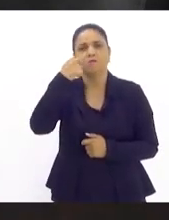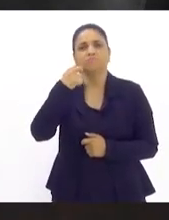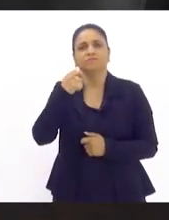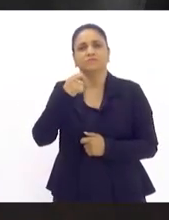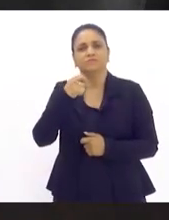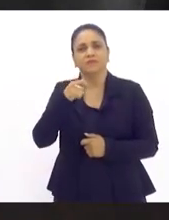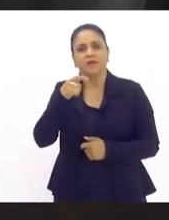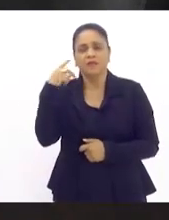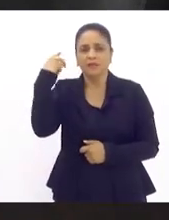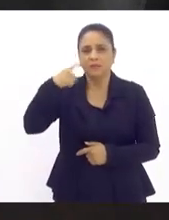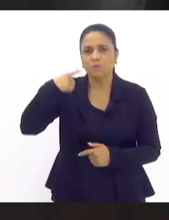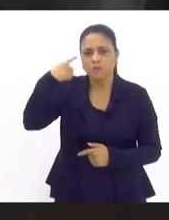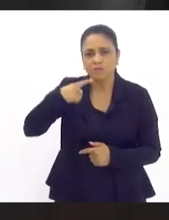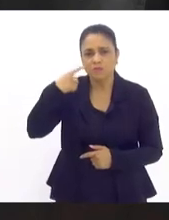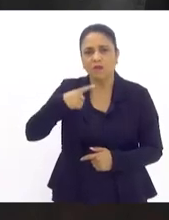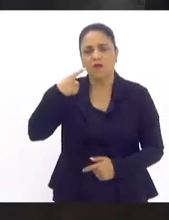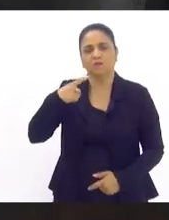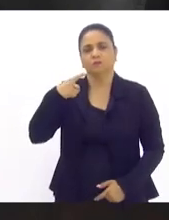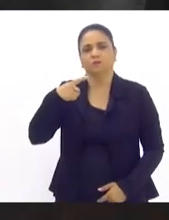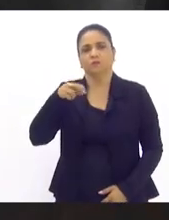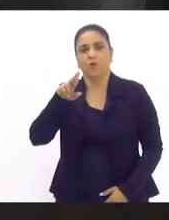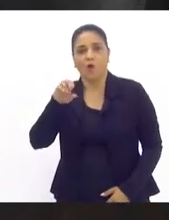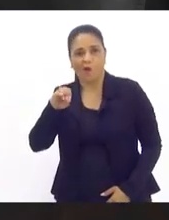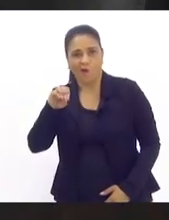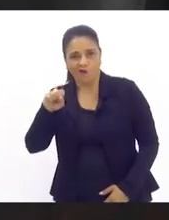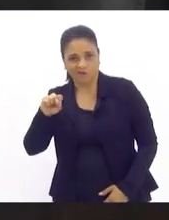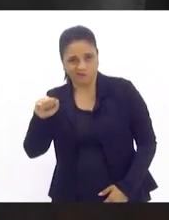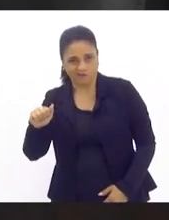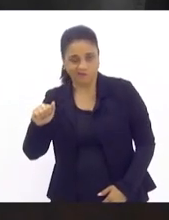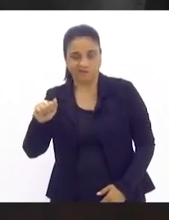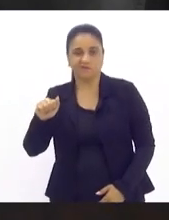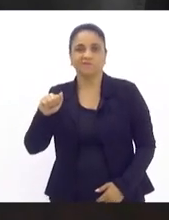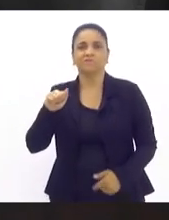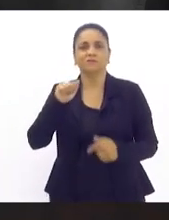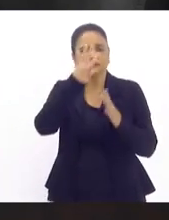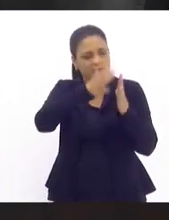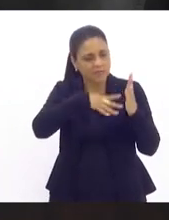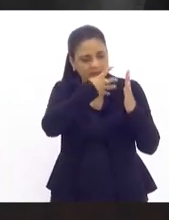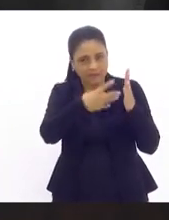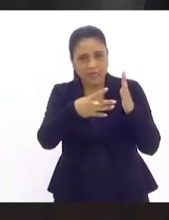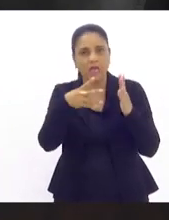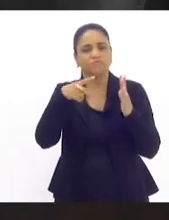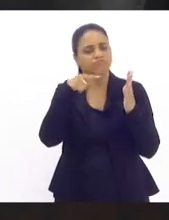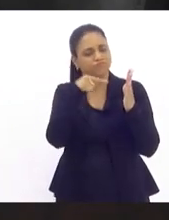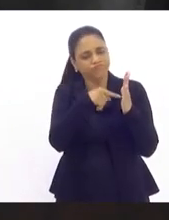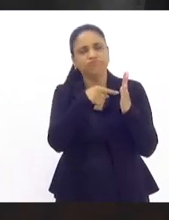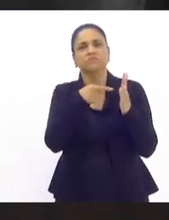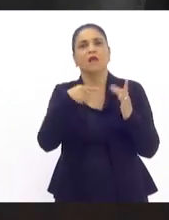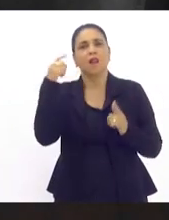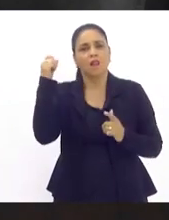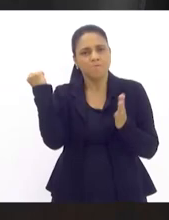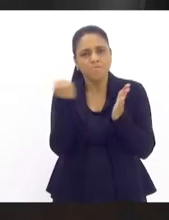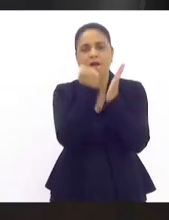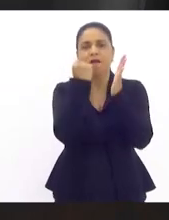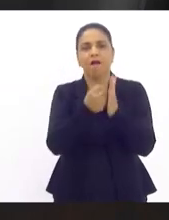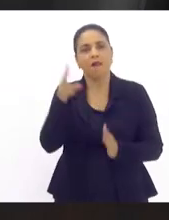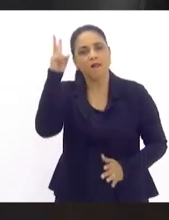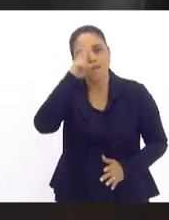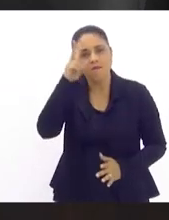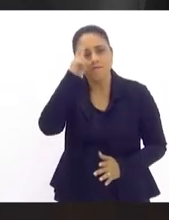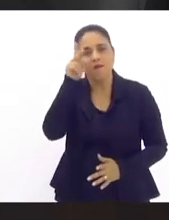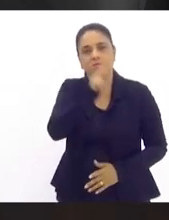vai ser preservada. Todas as vezes que o calendário trouxer essa data, vai lembrar dessa professora.